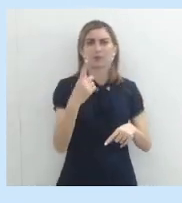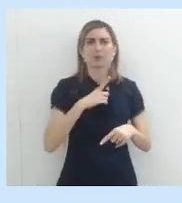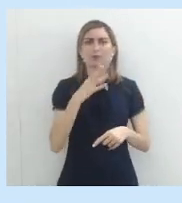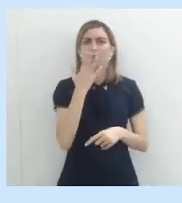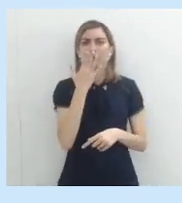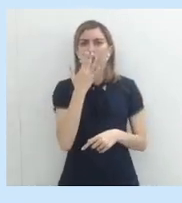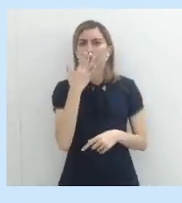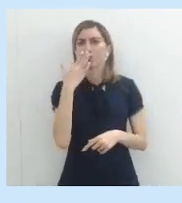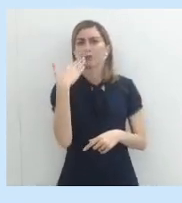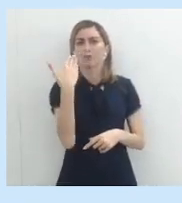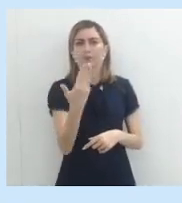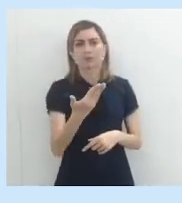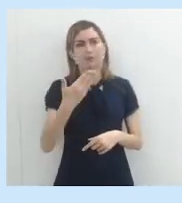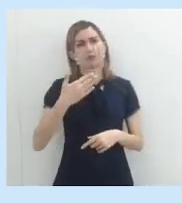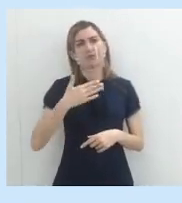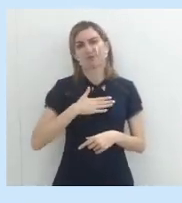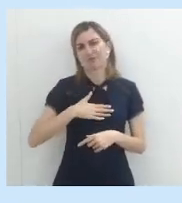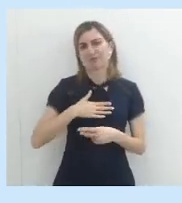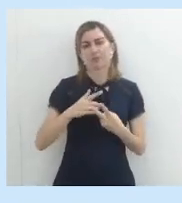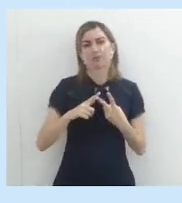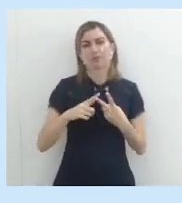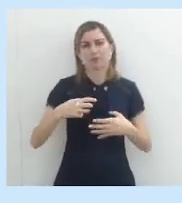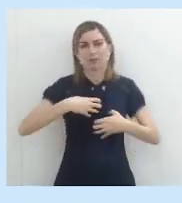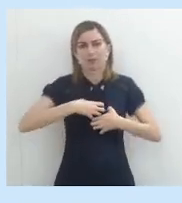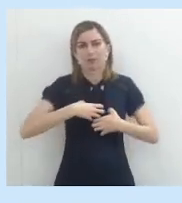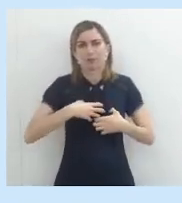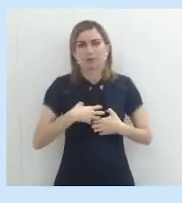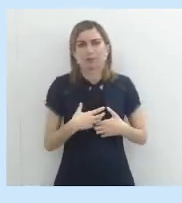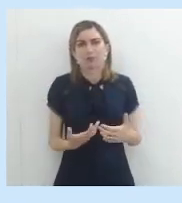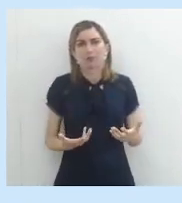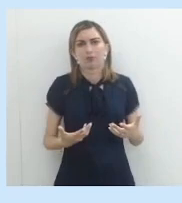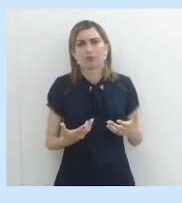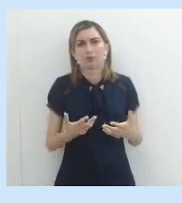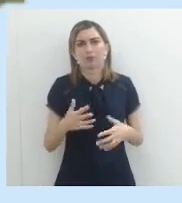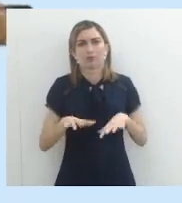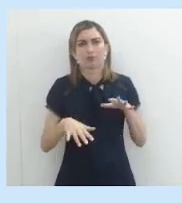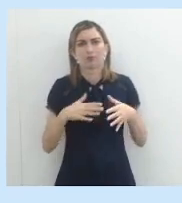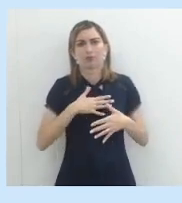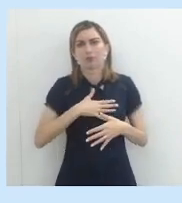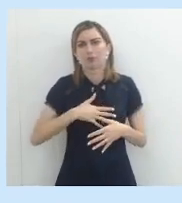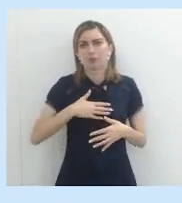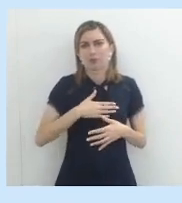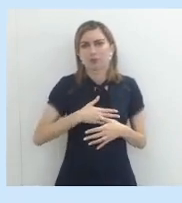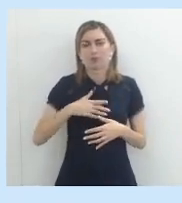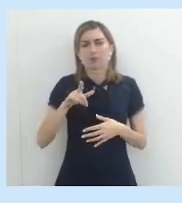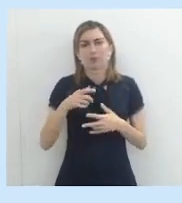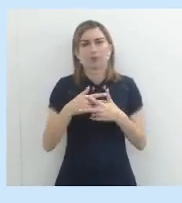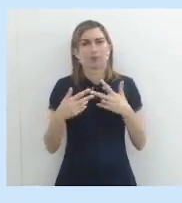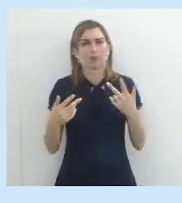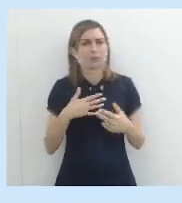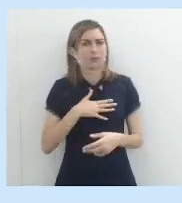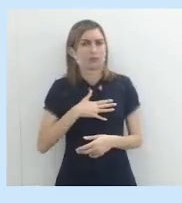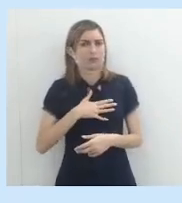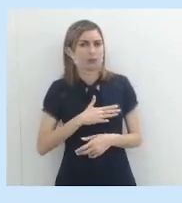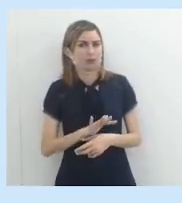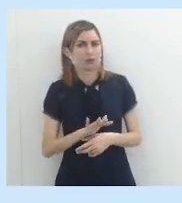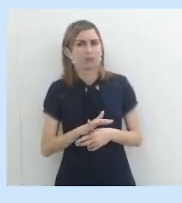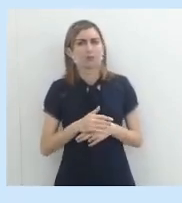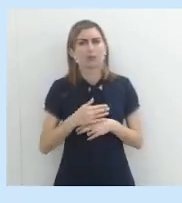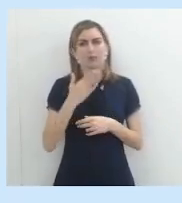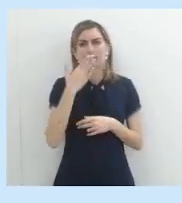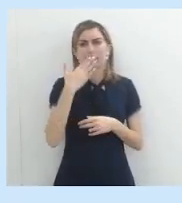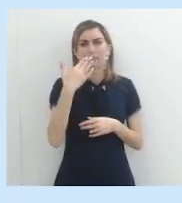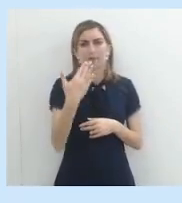tem a sensação, né, de determinada cor, gosta de determinada cor ou não gosta de determinada cor,